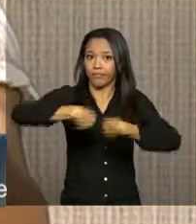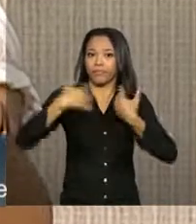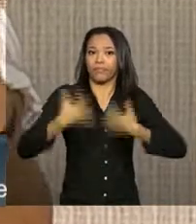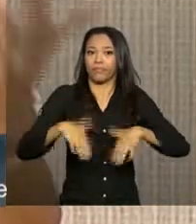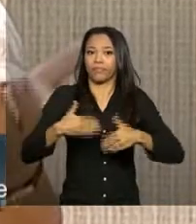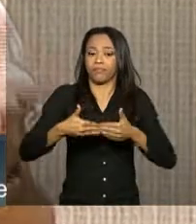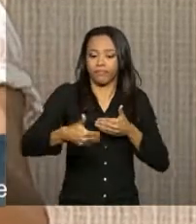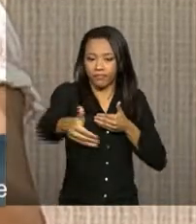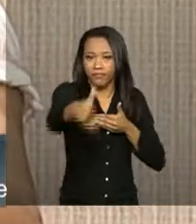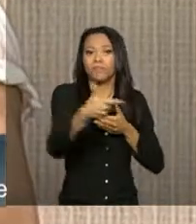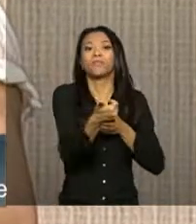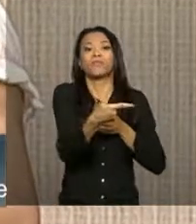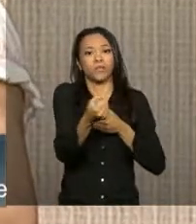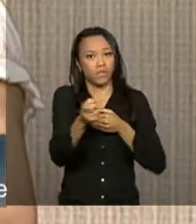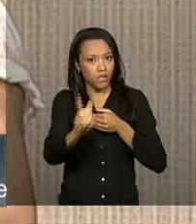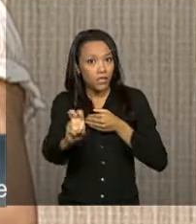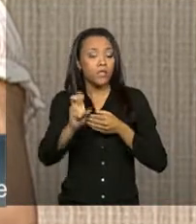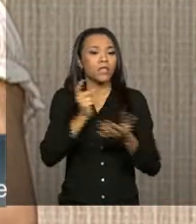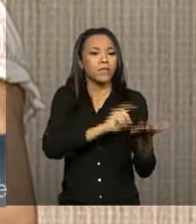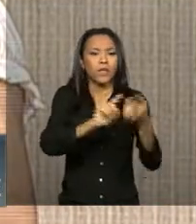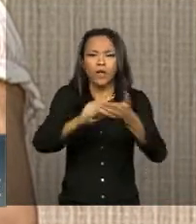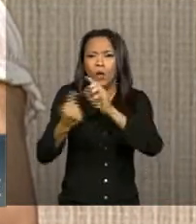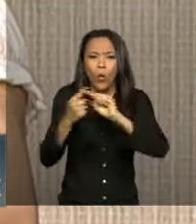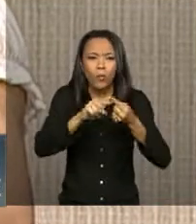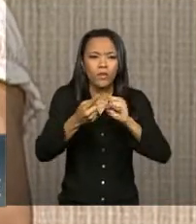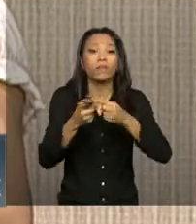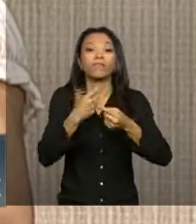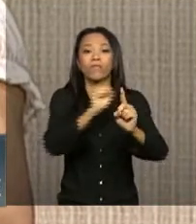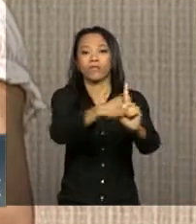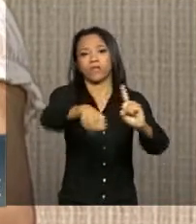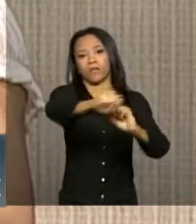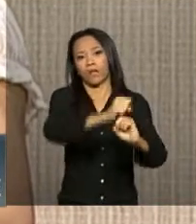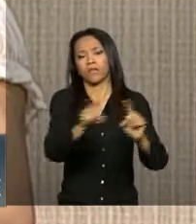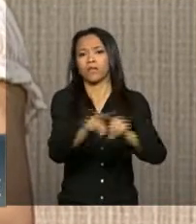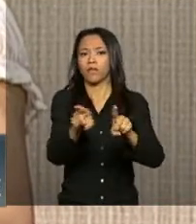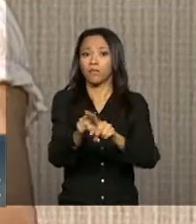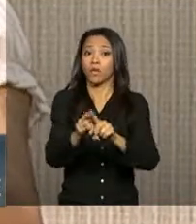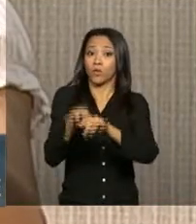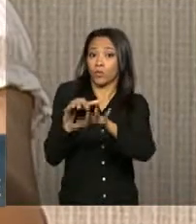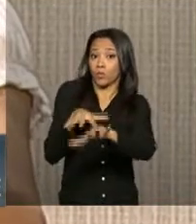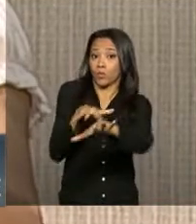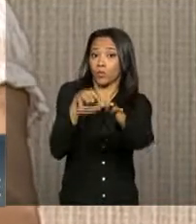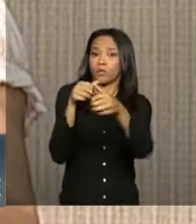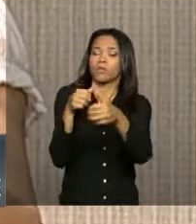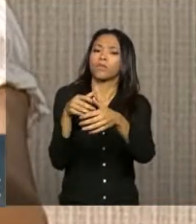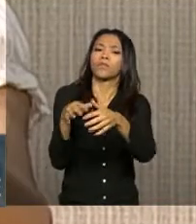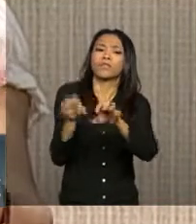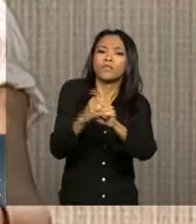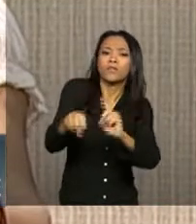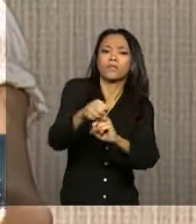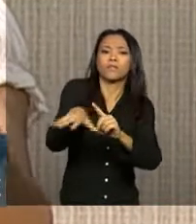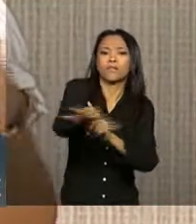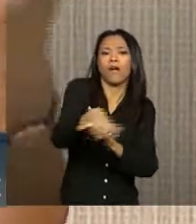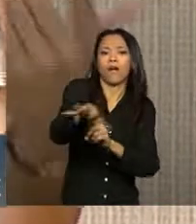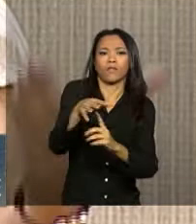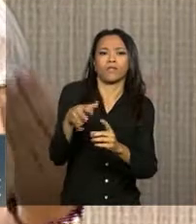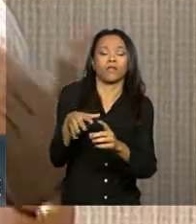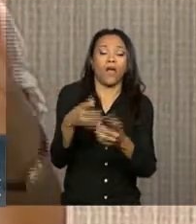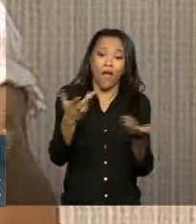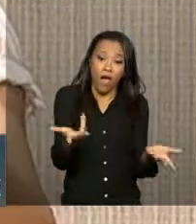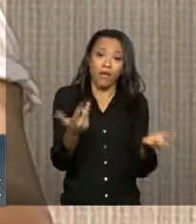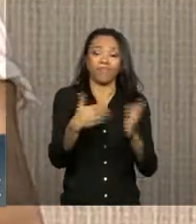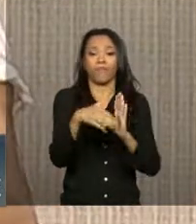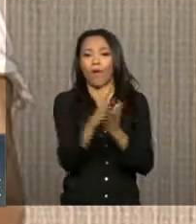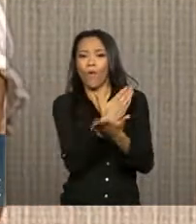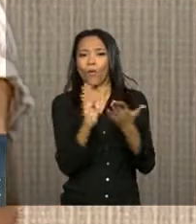2015 em articulação com a sociedade civil também e com os movimentos sociais são esses são alguns destaques que gostaria de